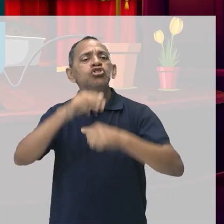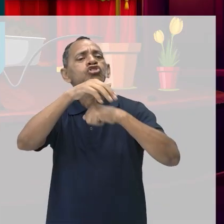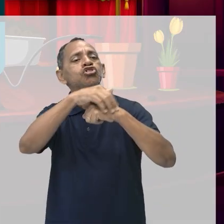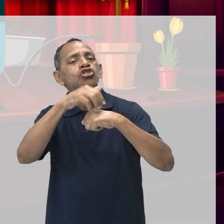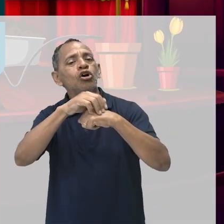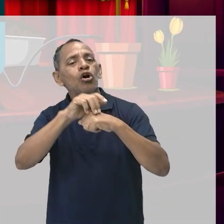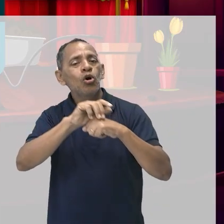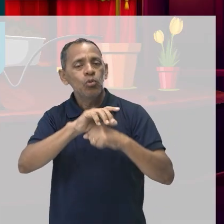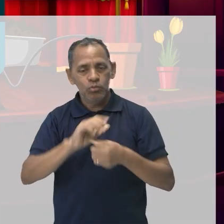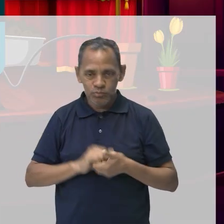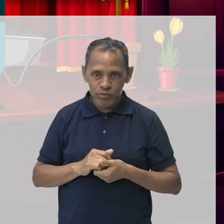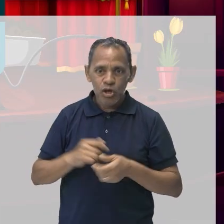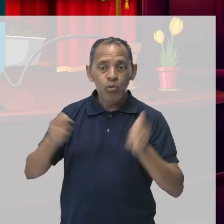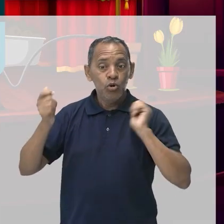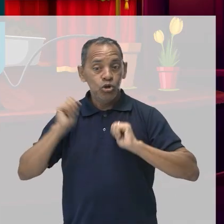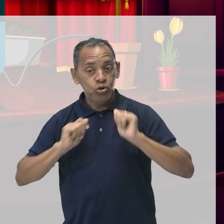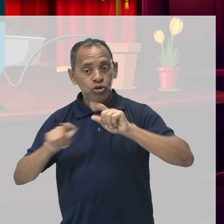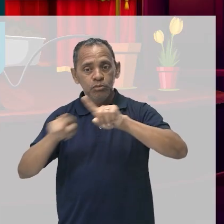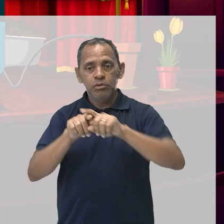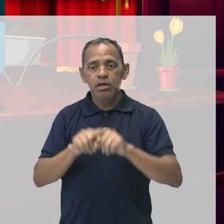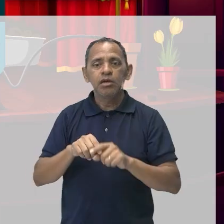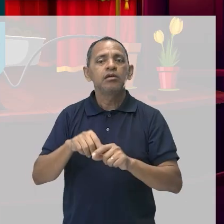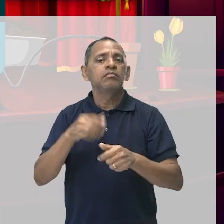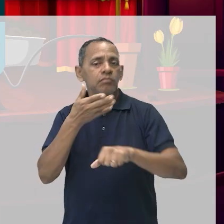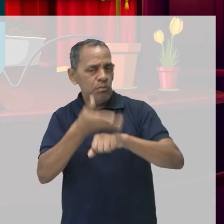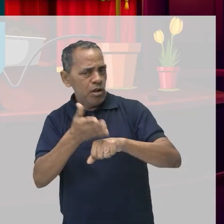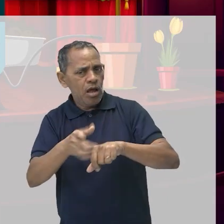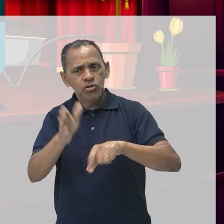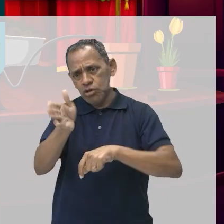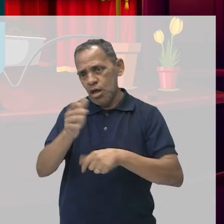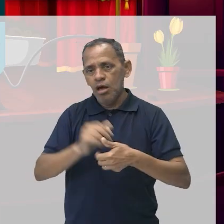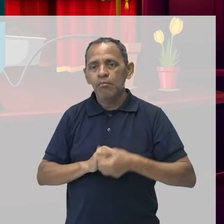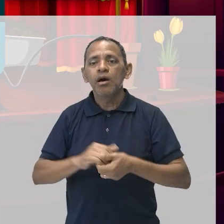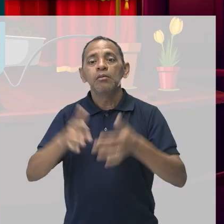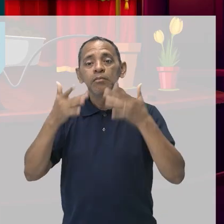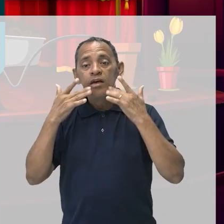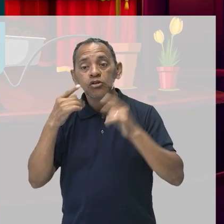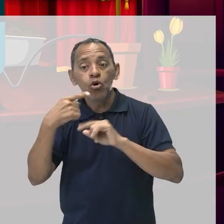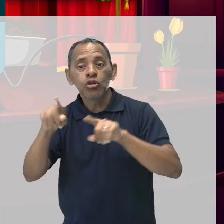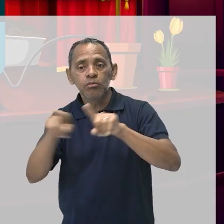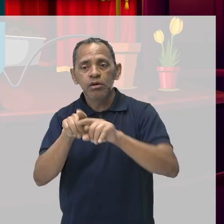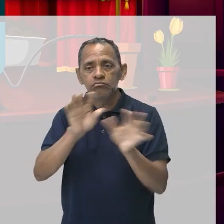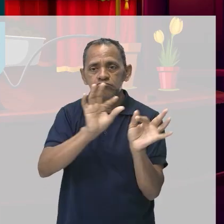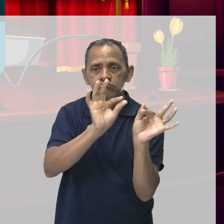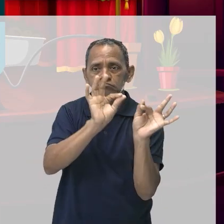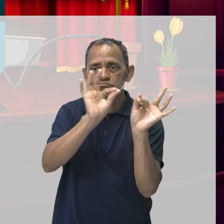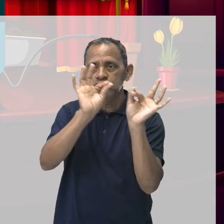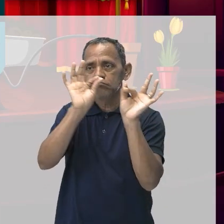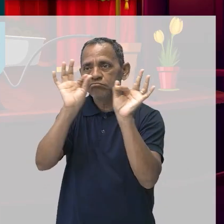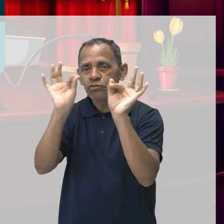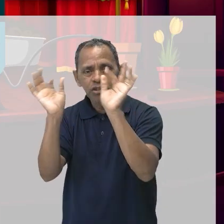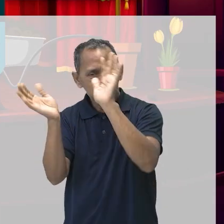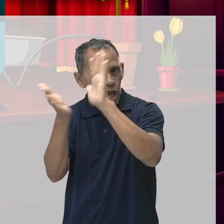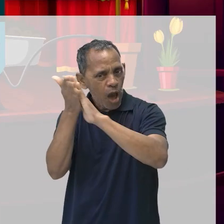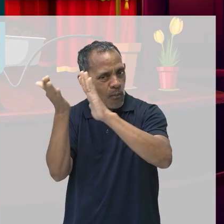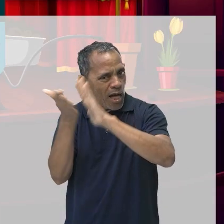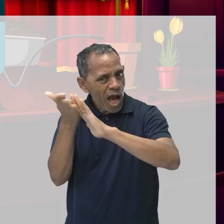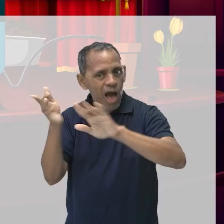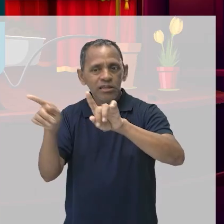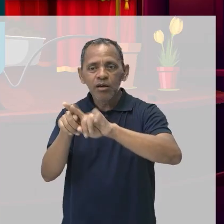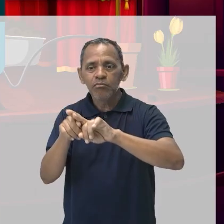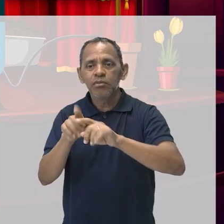estão preparados, mas outras peças não. Outras peças eles vão apenas para assistir, o aplauso, a